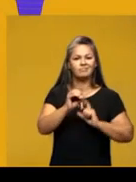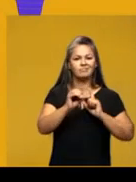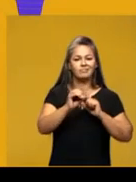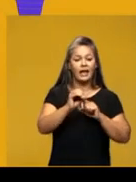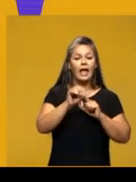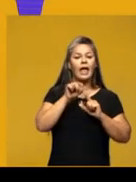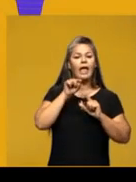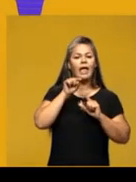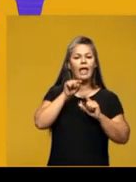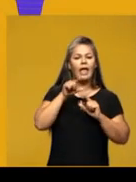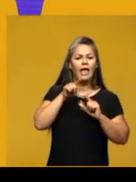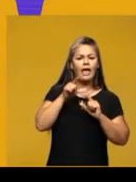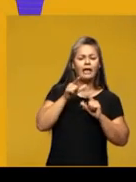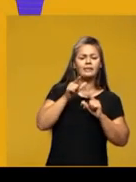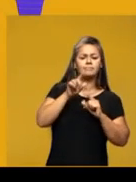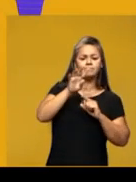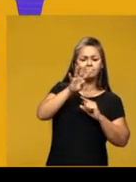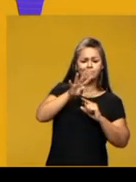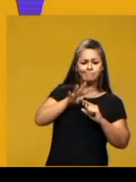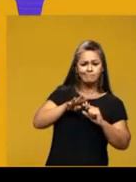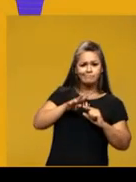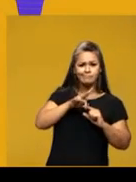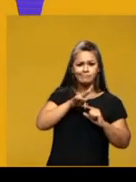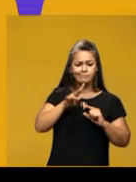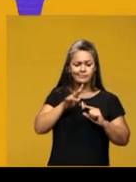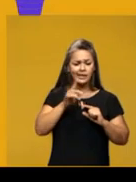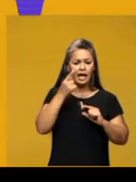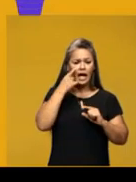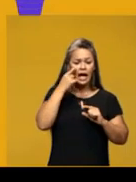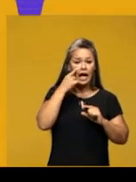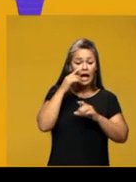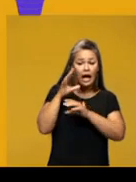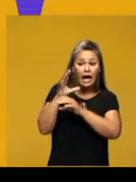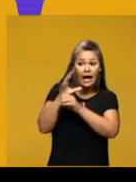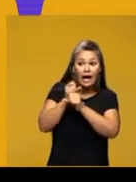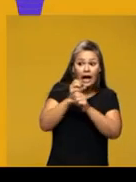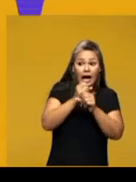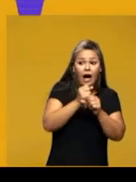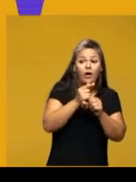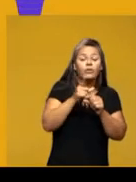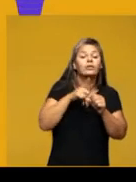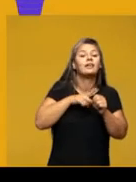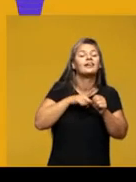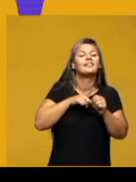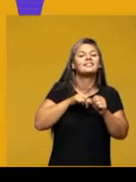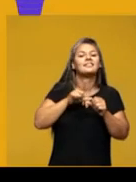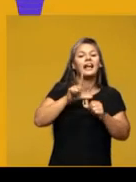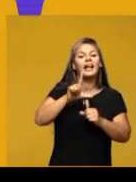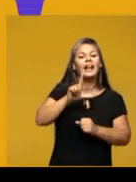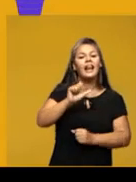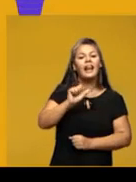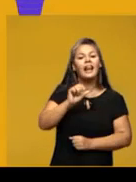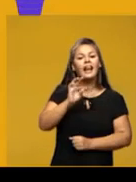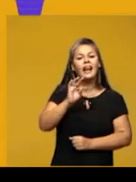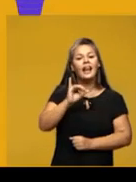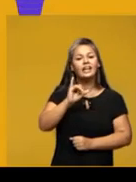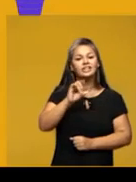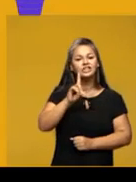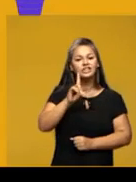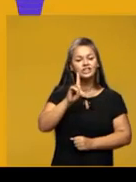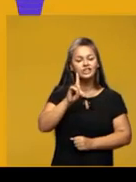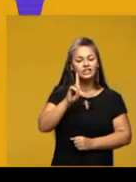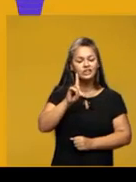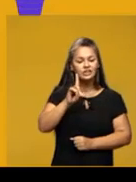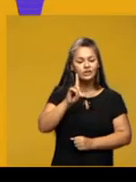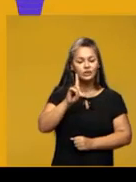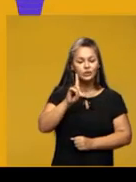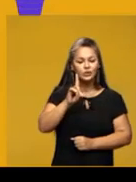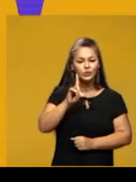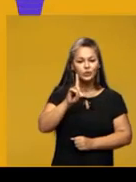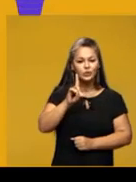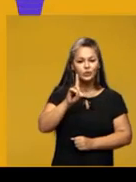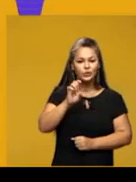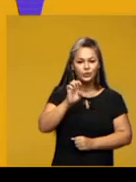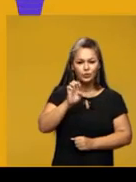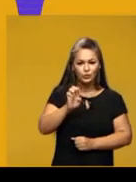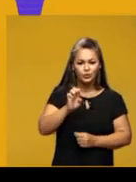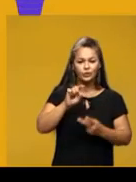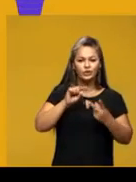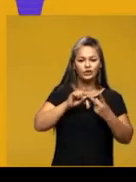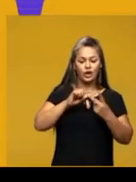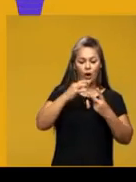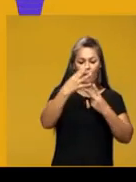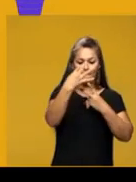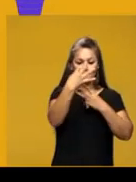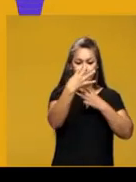coordenadas geográficas, muito falados sempre, né? As famosas latitudes e longitudes, né? Constituídos por